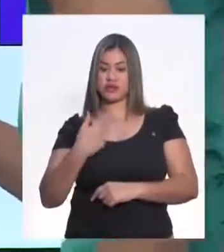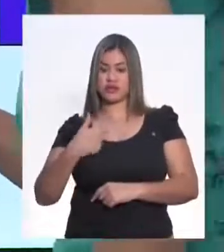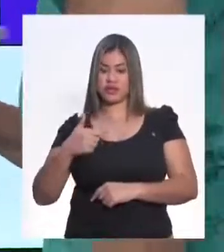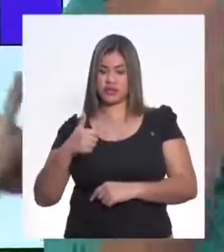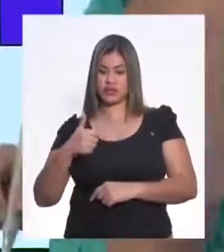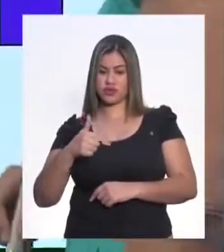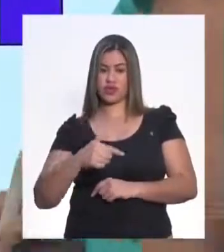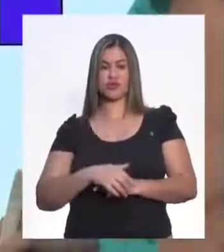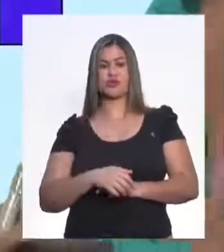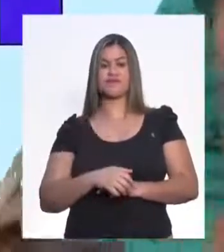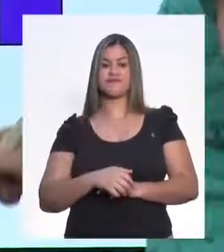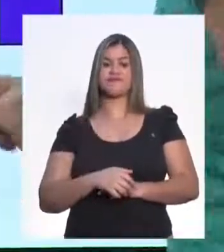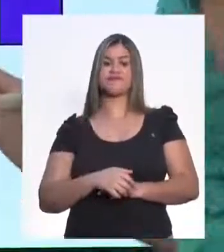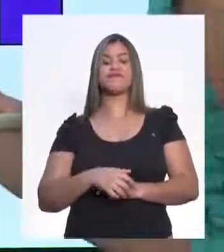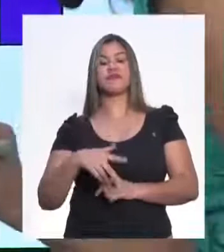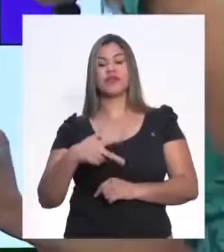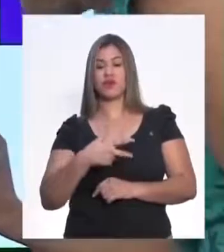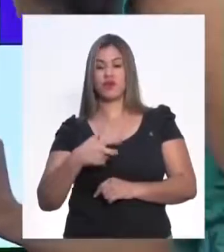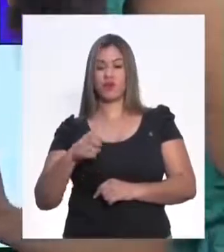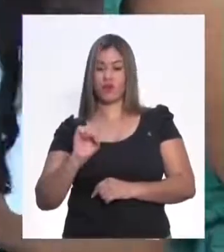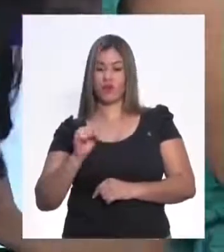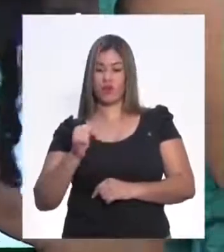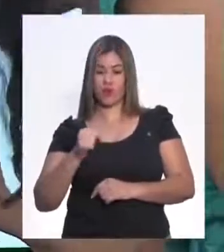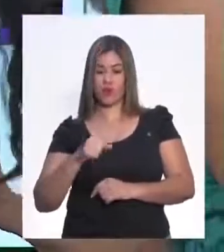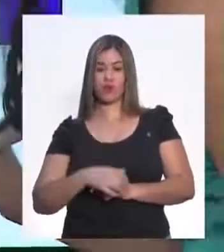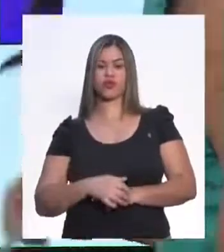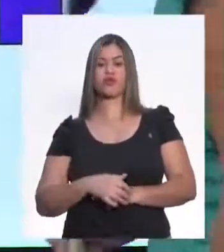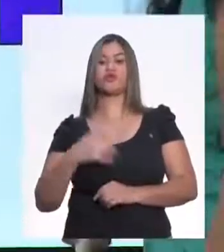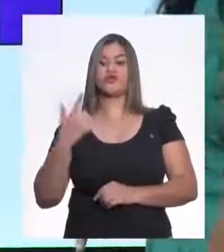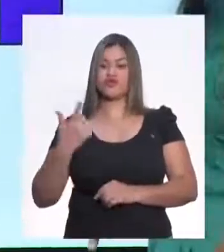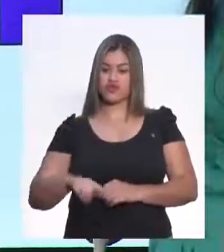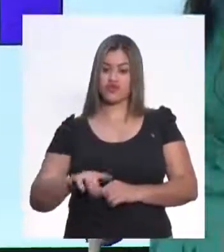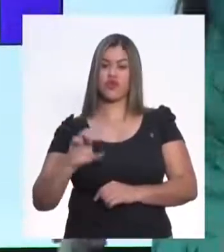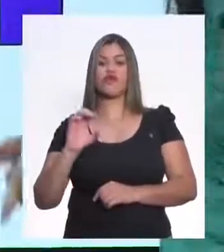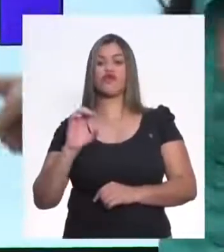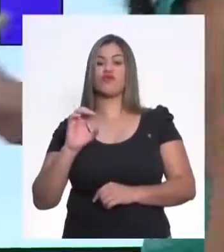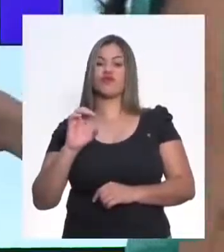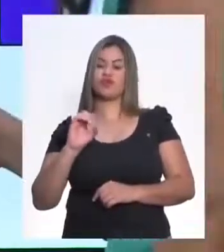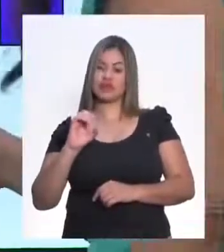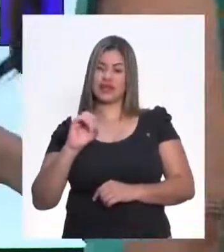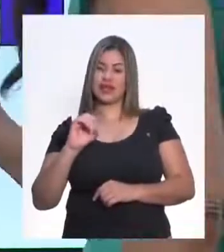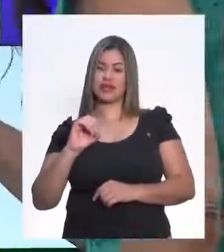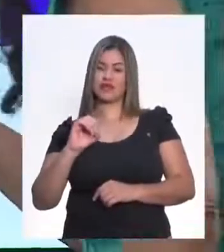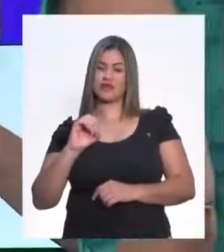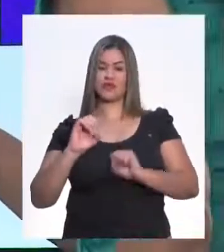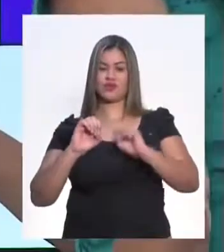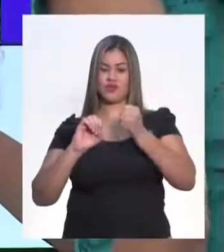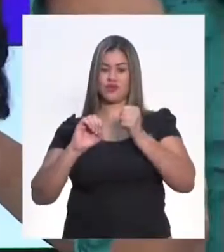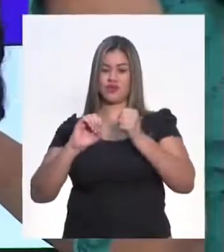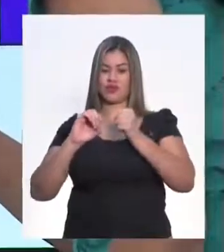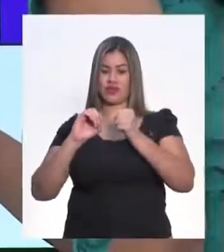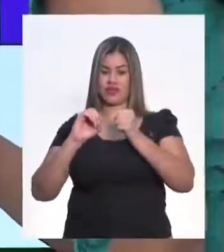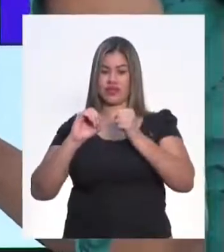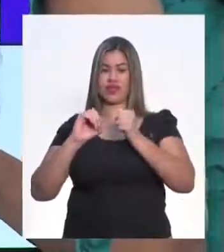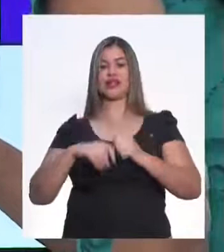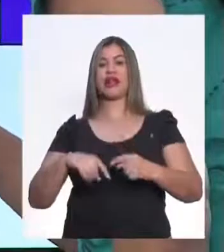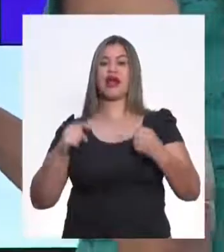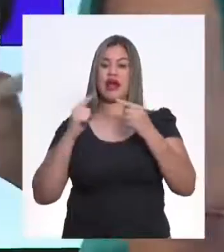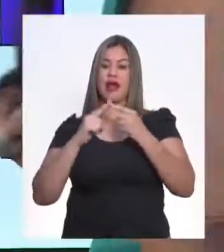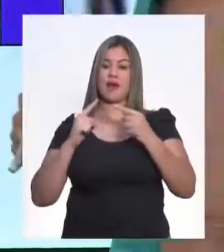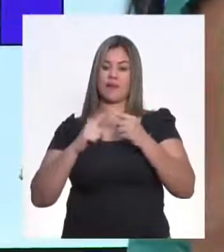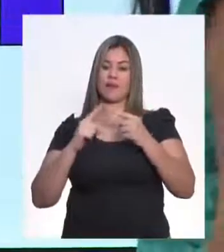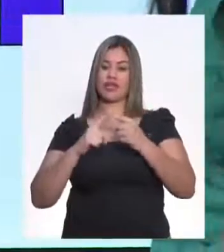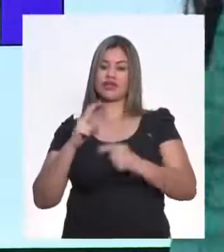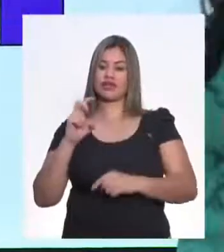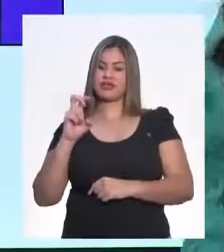bem. E agora, acrescento um zerinho. E aí, a gente sabe que o 80 para 16 vai dar